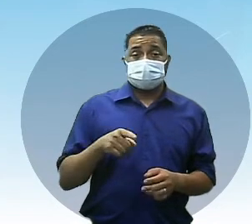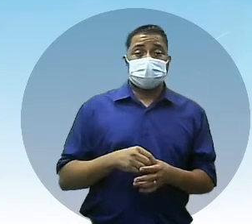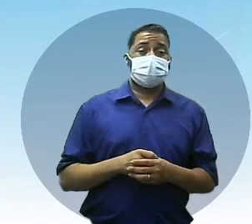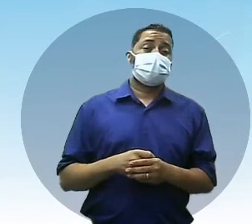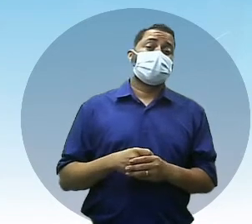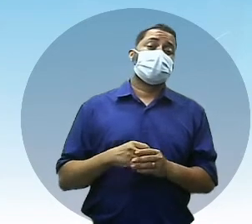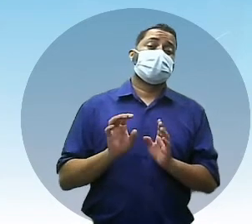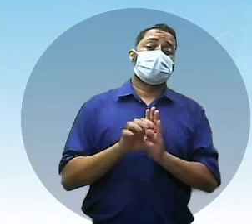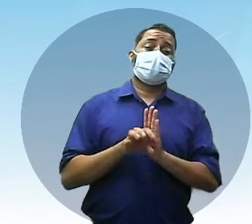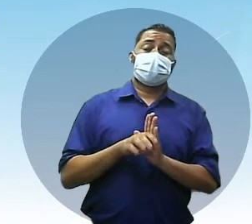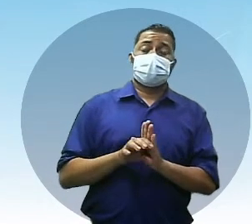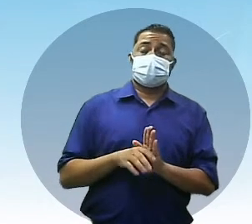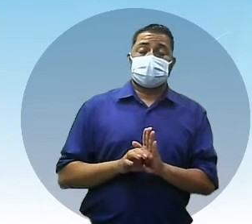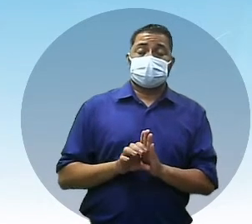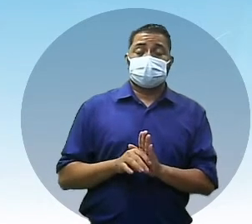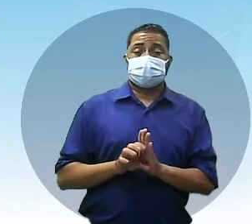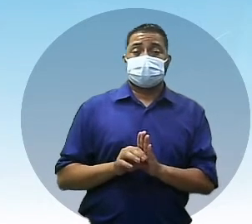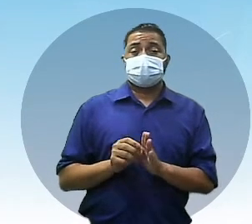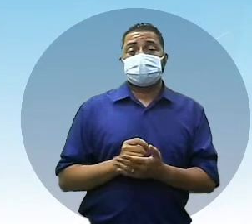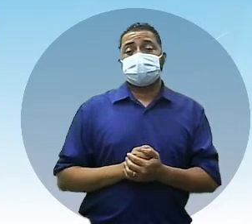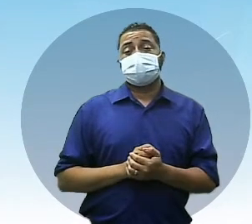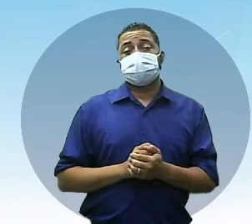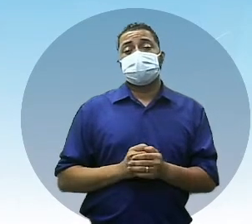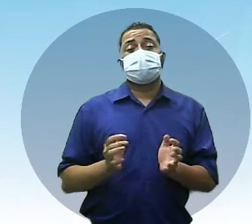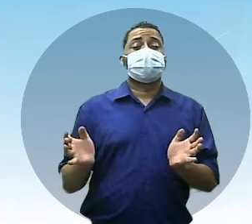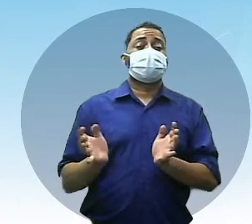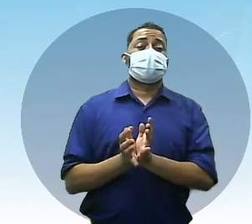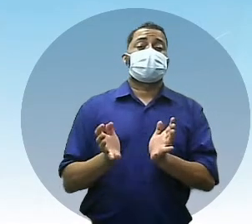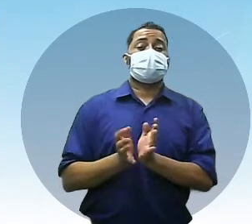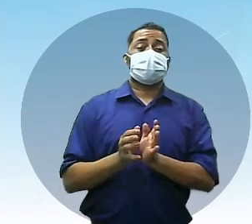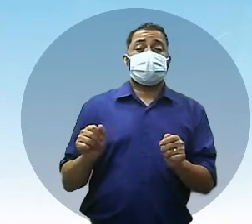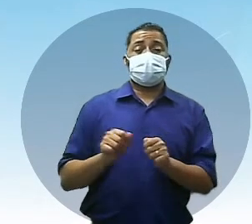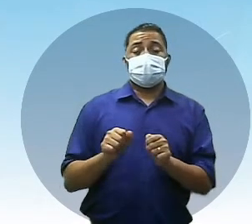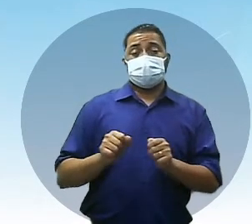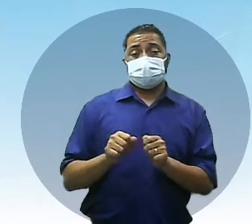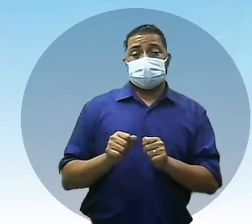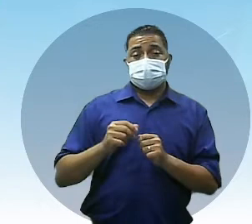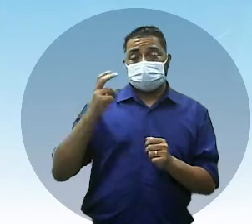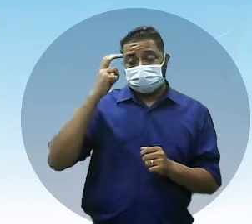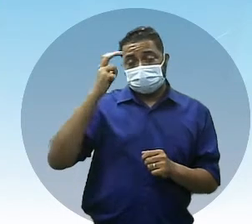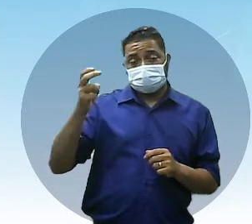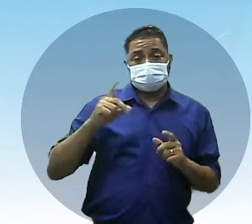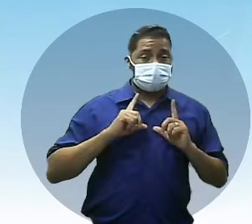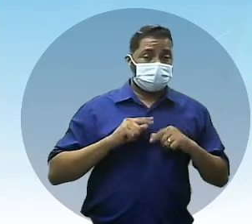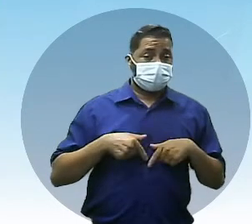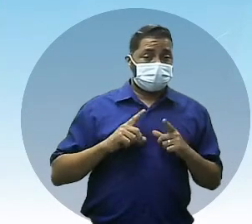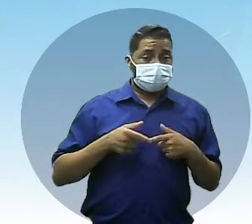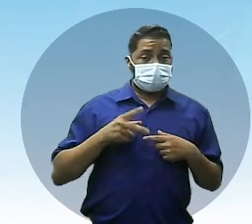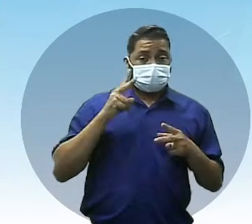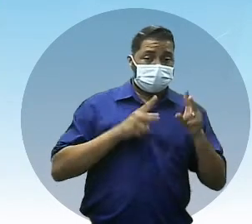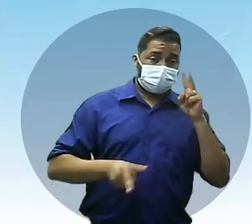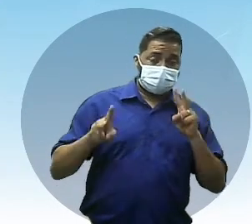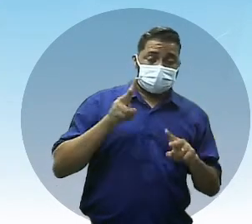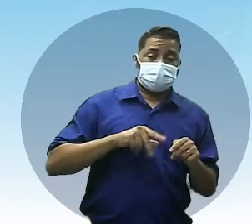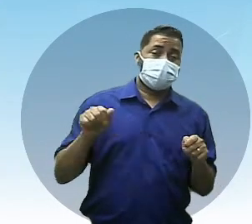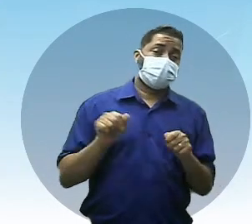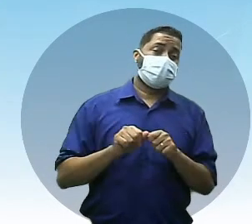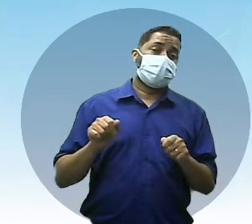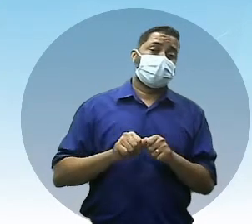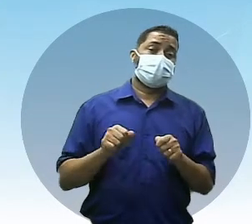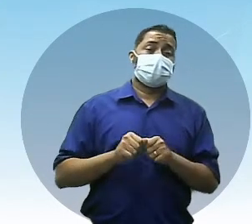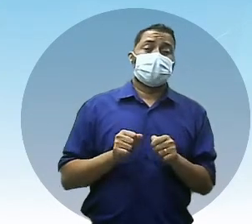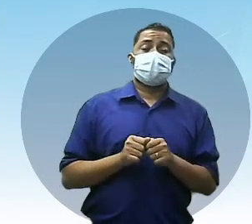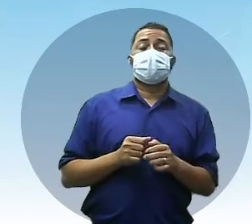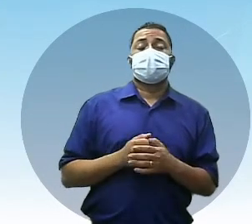conceito que foi um grupo formado por intelectuais judeus que visavam a construção de um